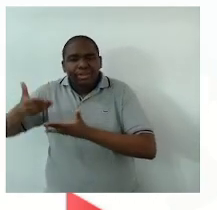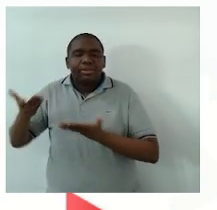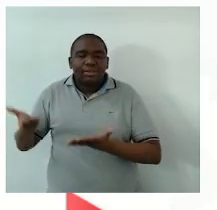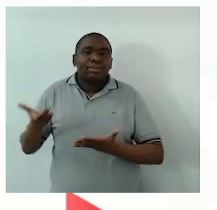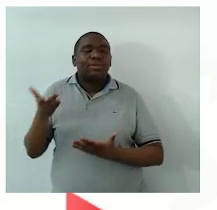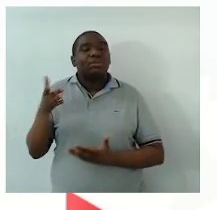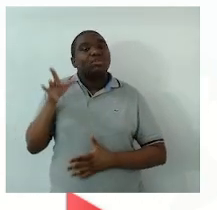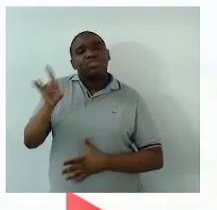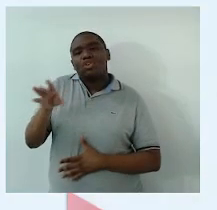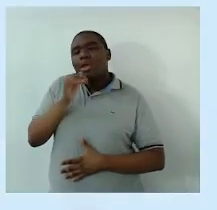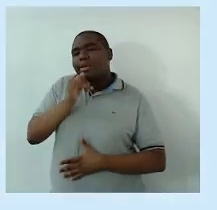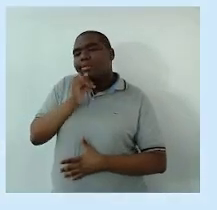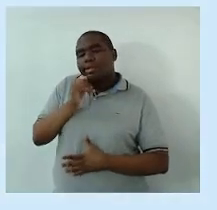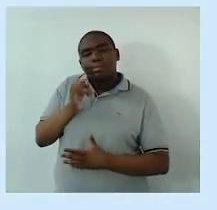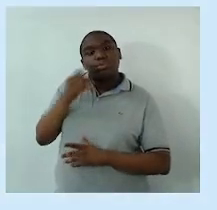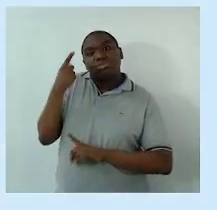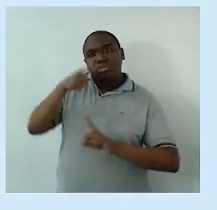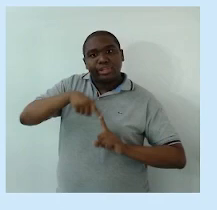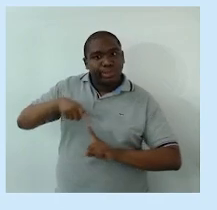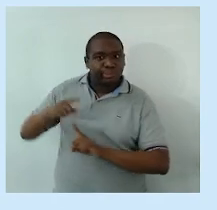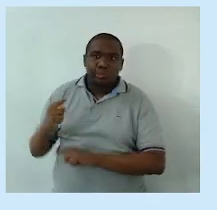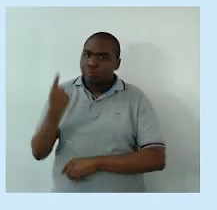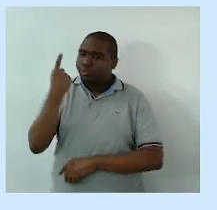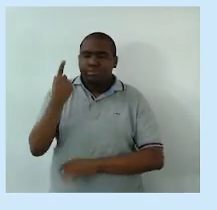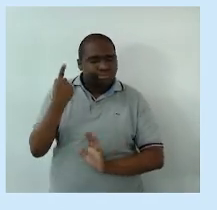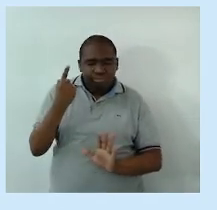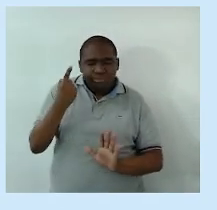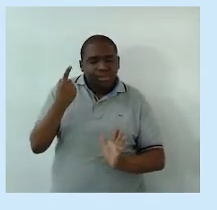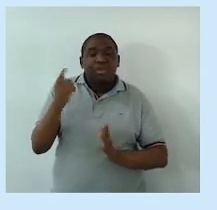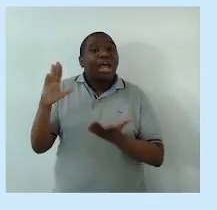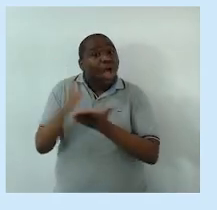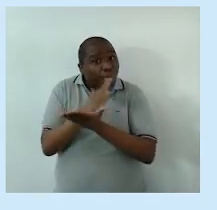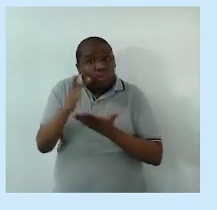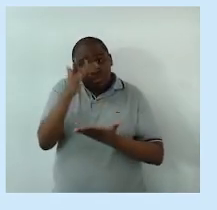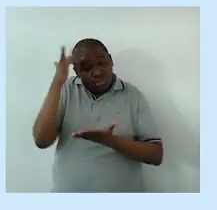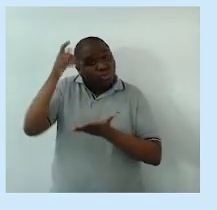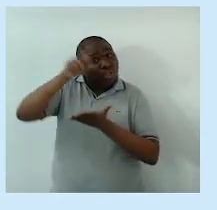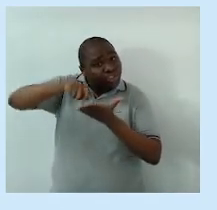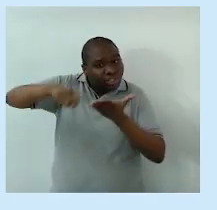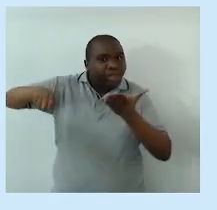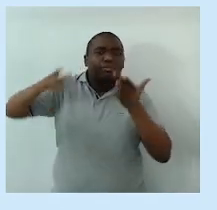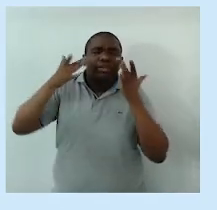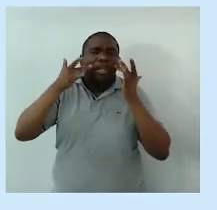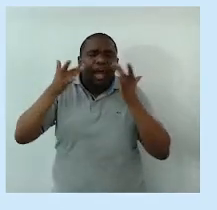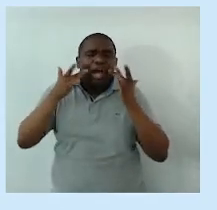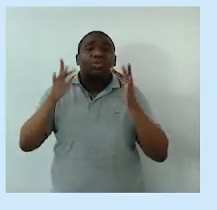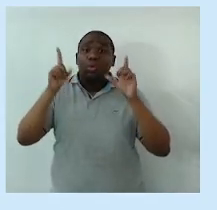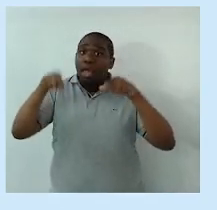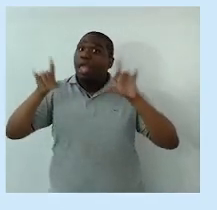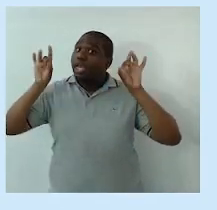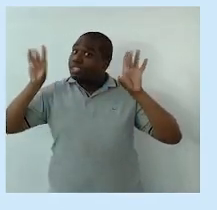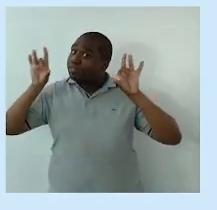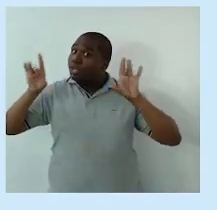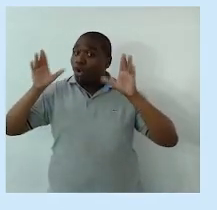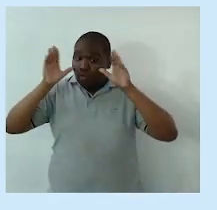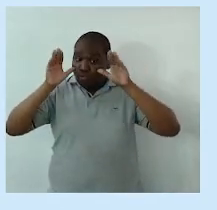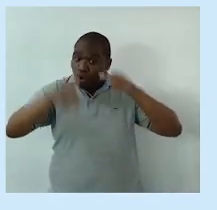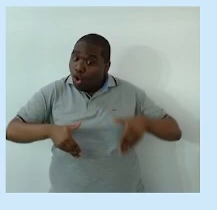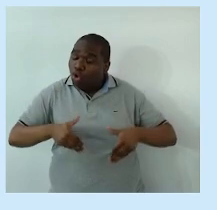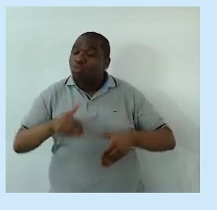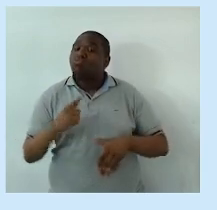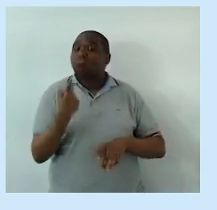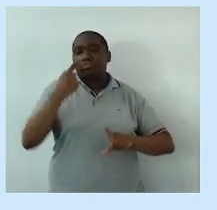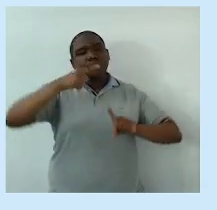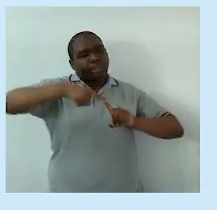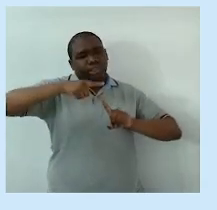não ficou apenas num estilo. Tem dramaturgos, né? Tem artistas que eles se especializam em apenas um